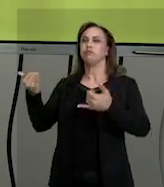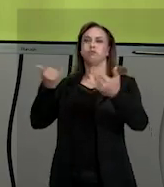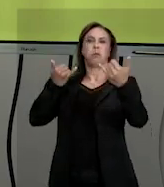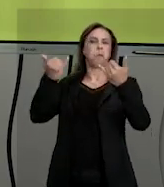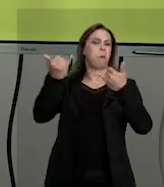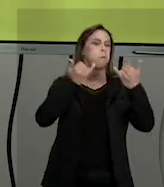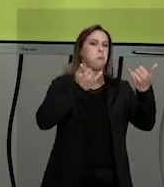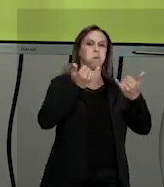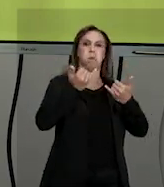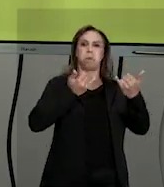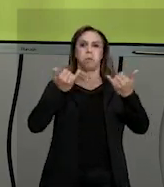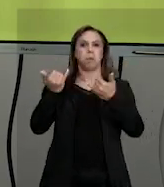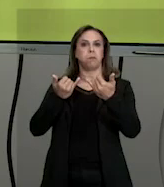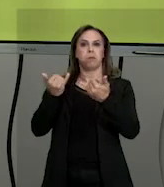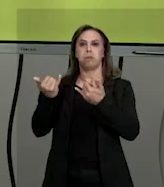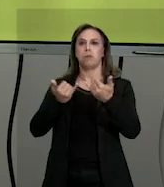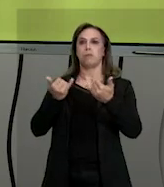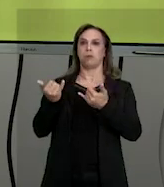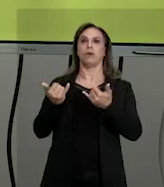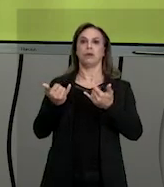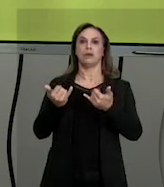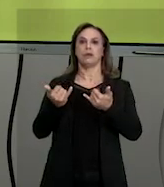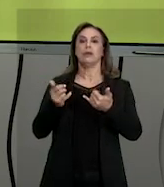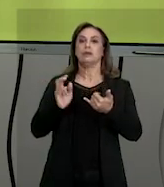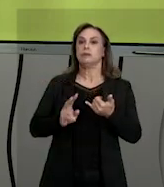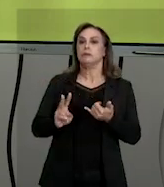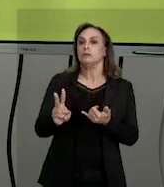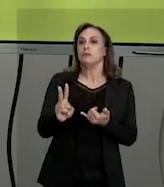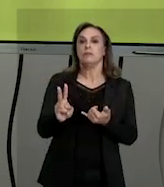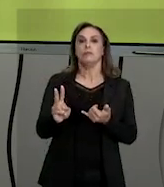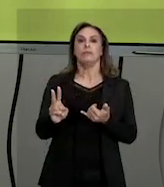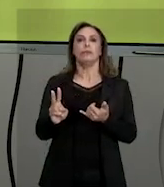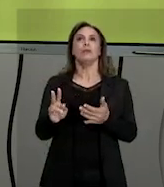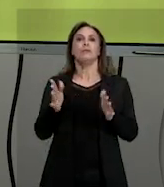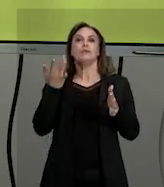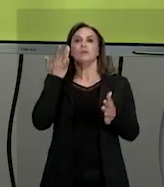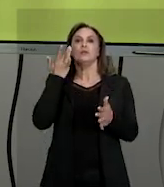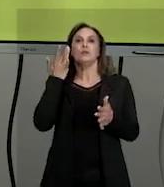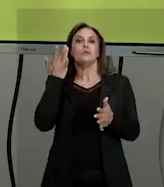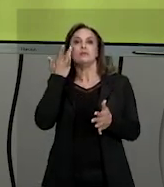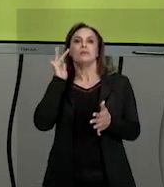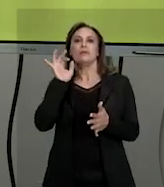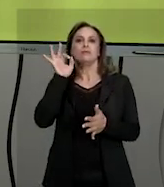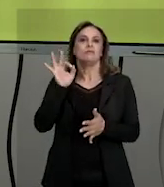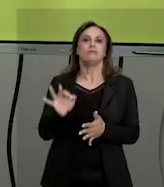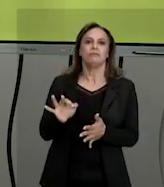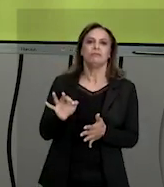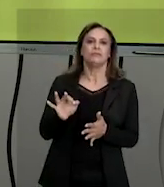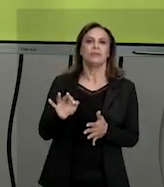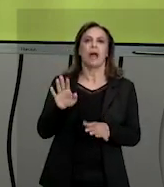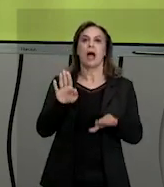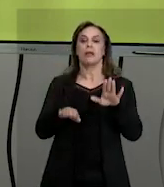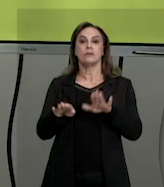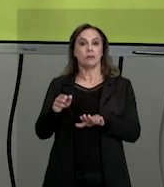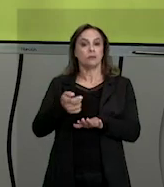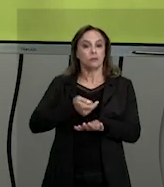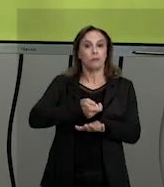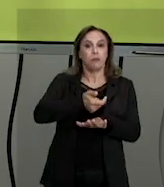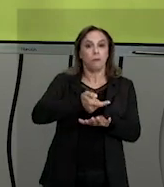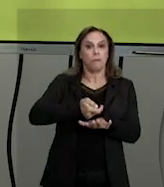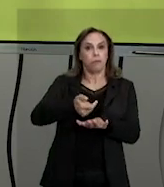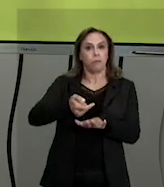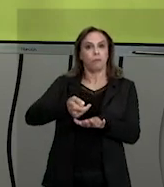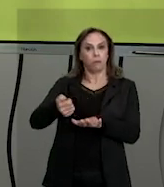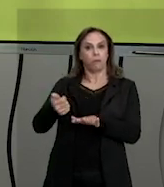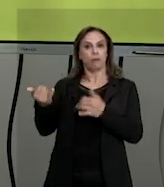somos bombardeados por informações que muitas vezes não são coerentes. Muitas vezes são fake news, as